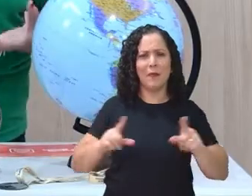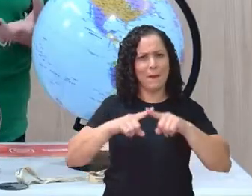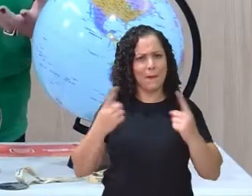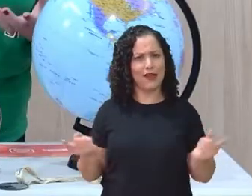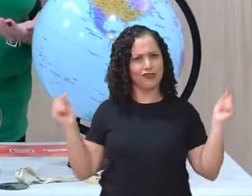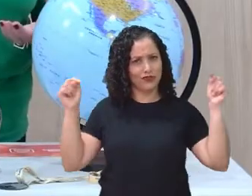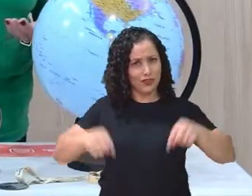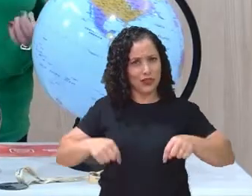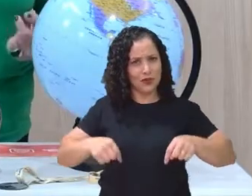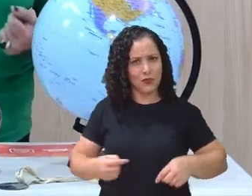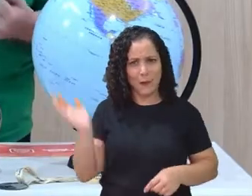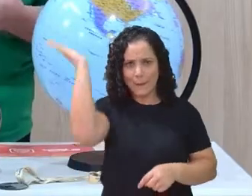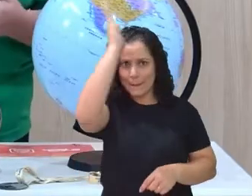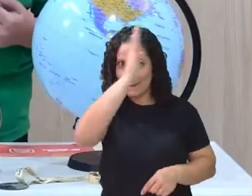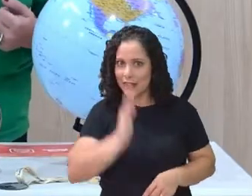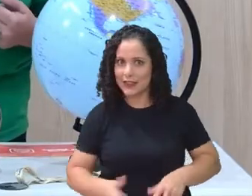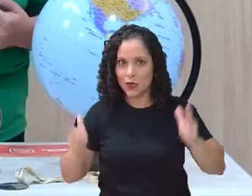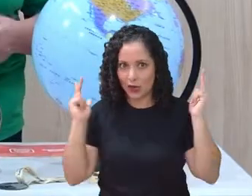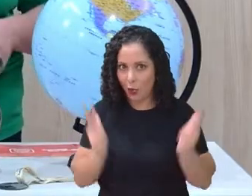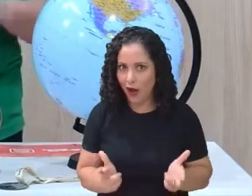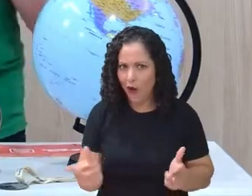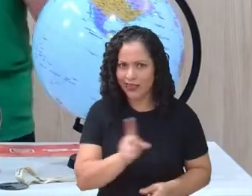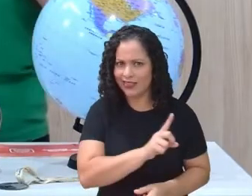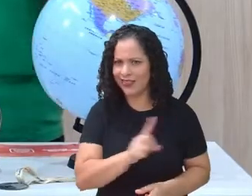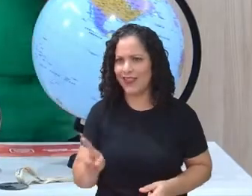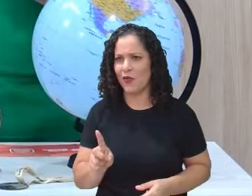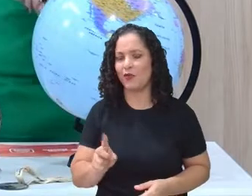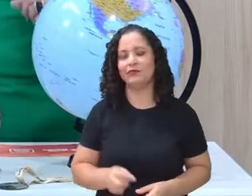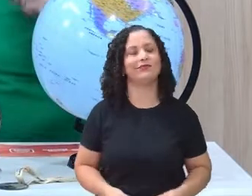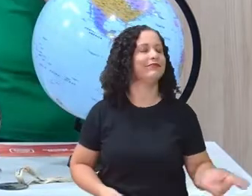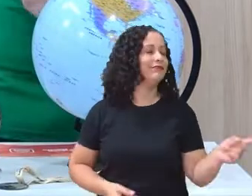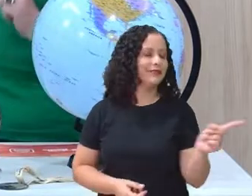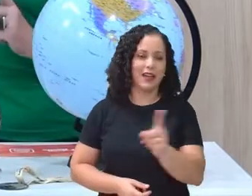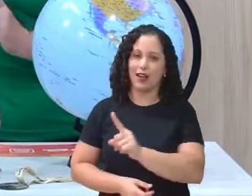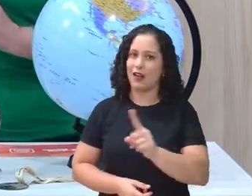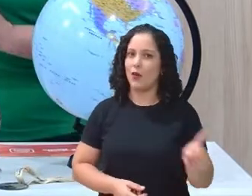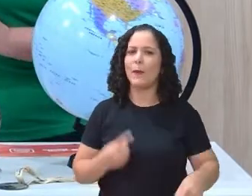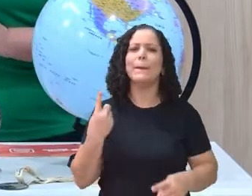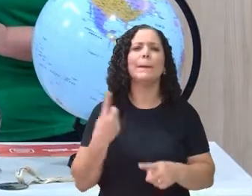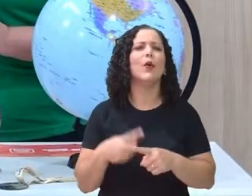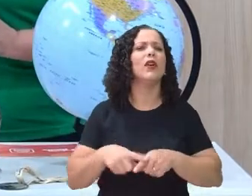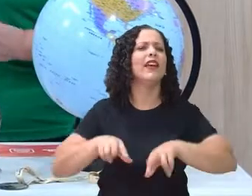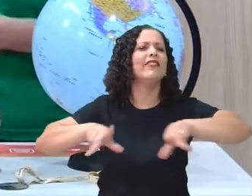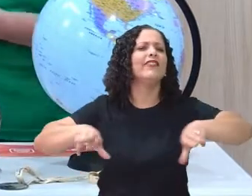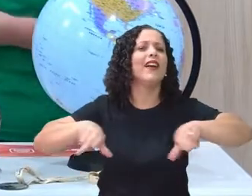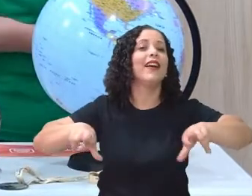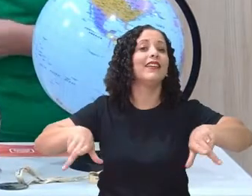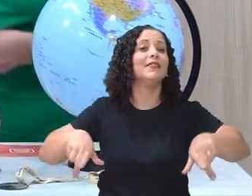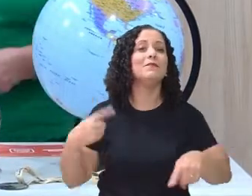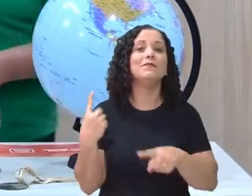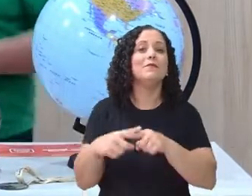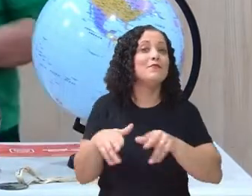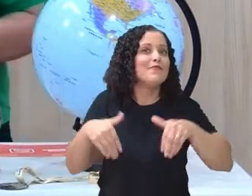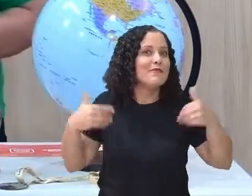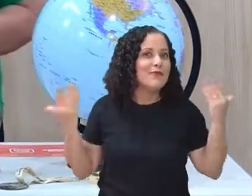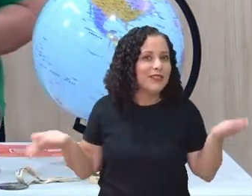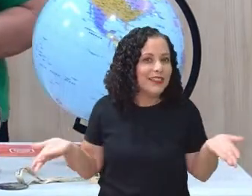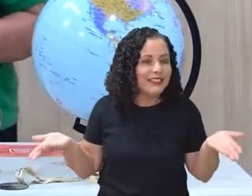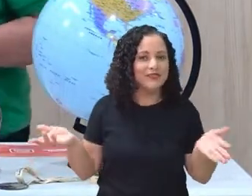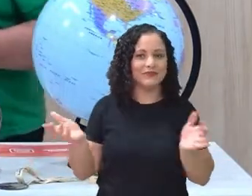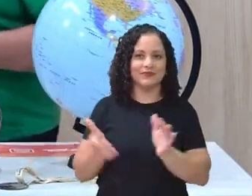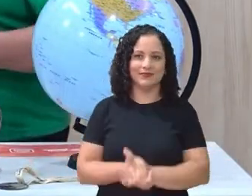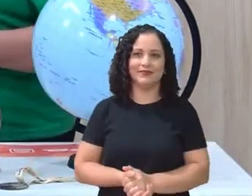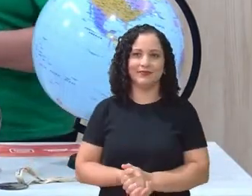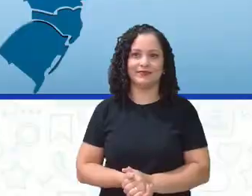não tem um horário igual, não? Não, pessoal. Por que não? Vamos ver o porquê. A questão aí,